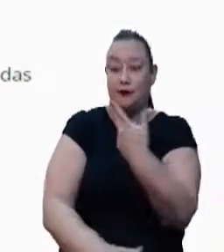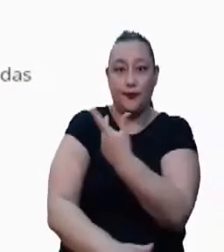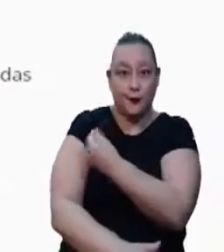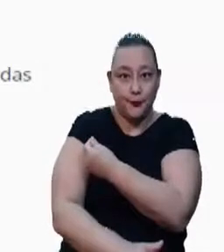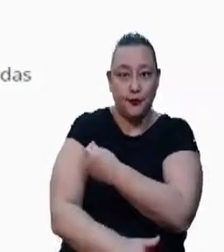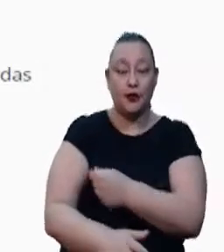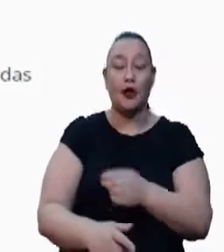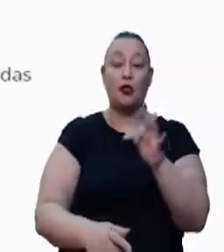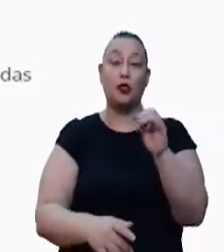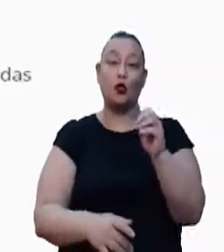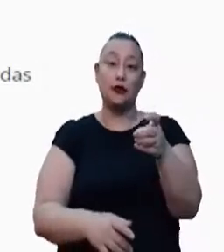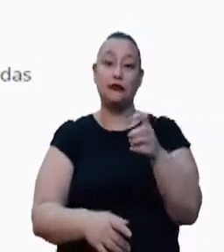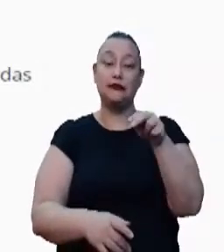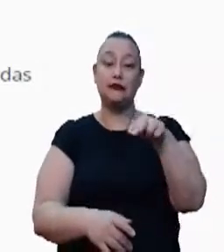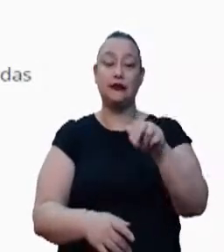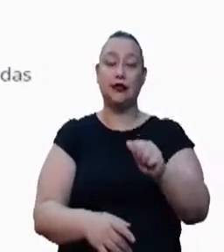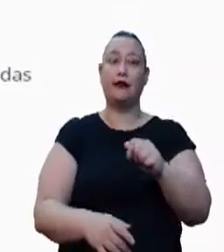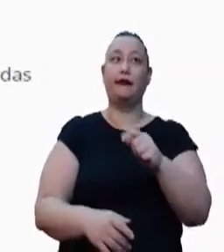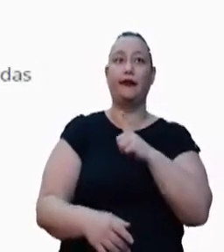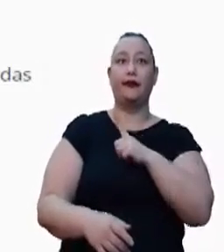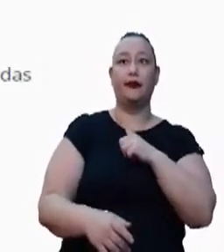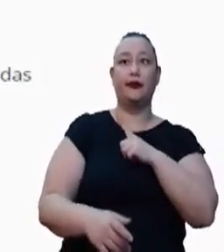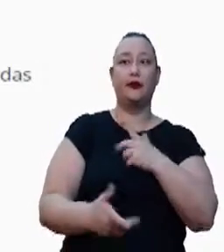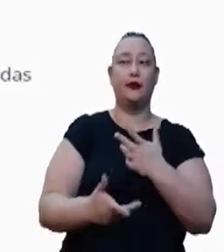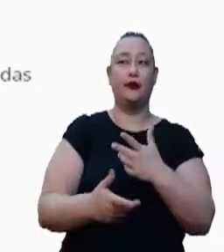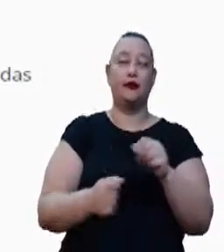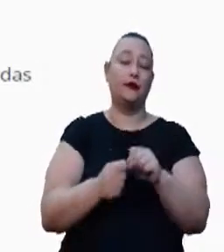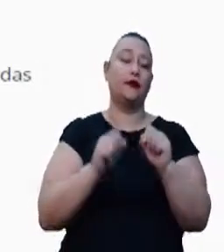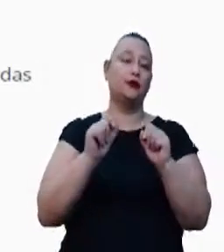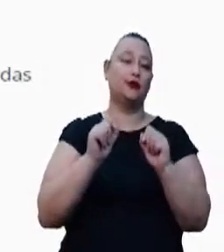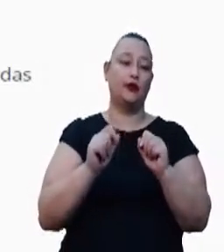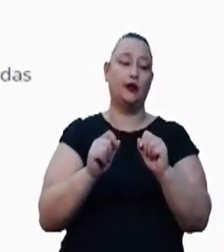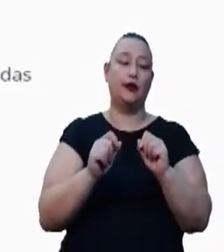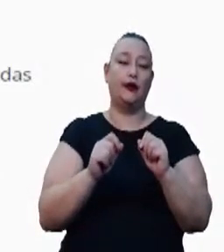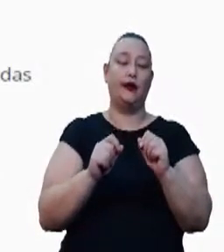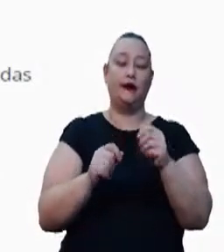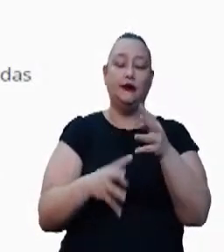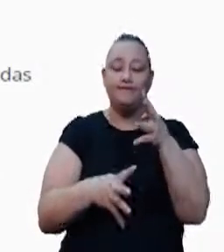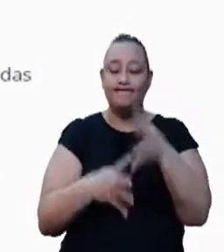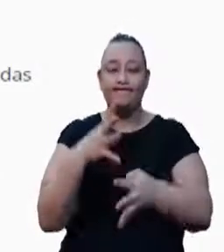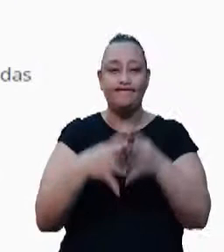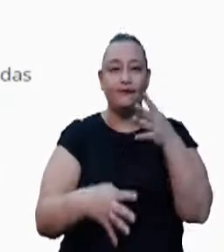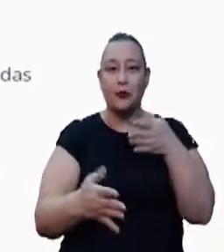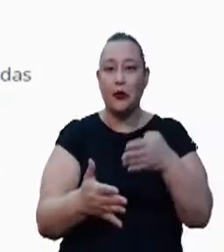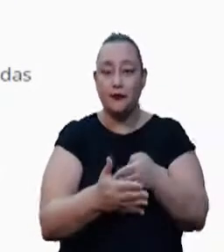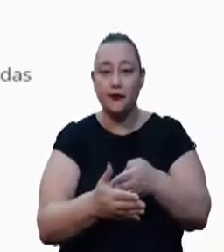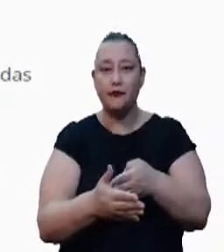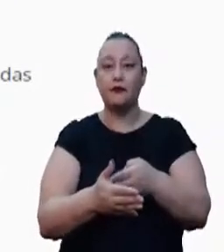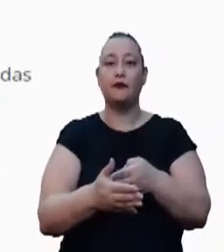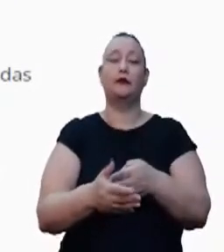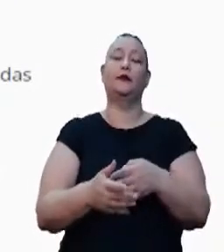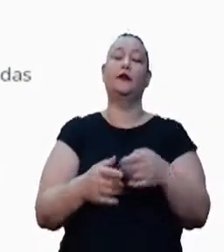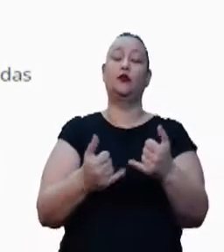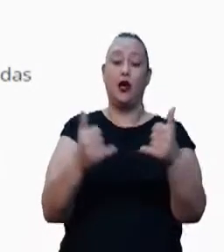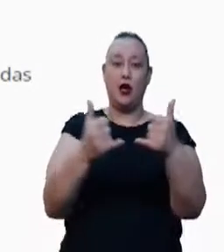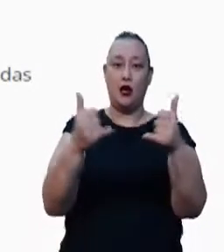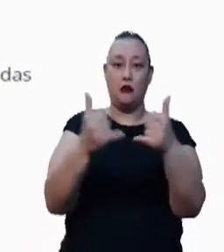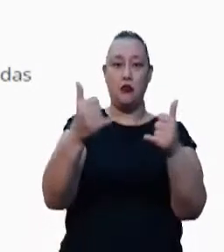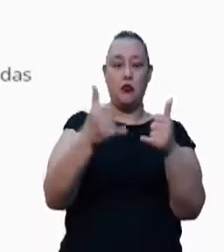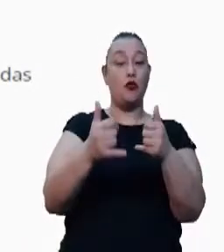toxina ela tem, o que ela faz, né? Ela impede aquela ligação com as terminações